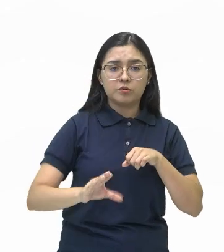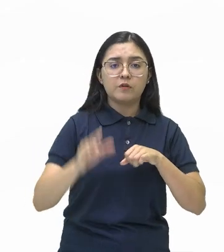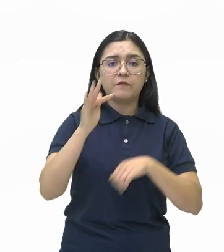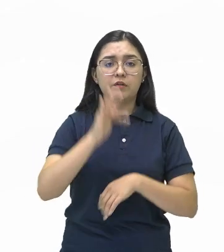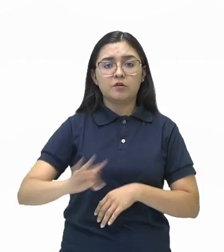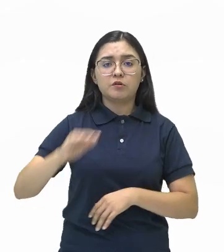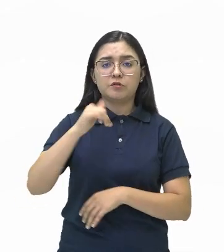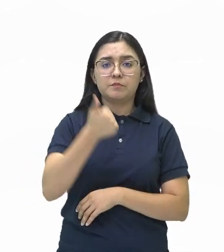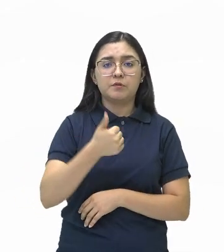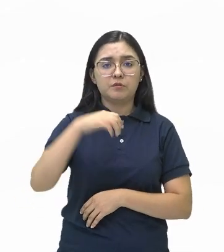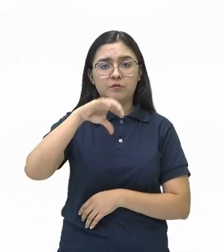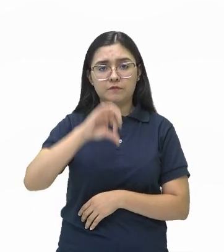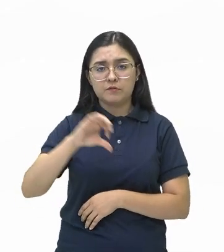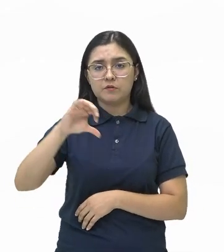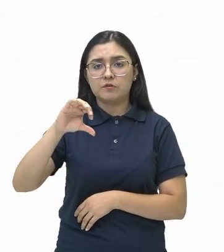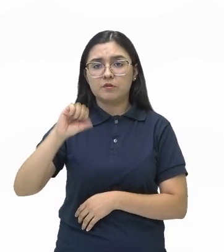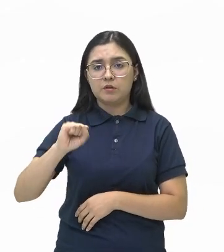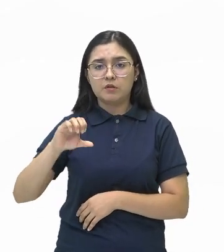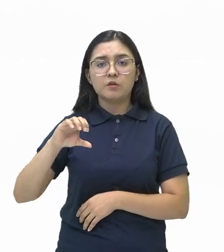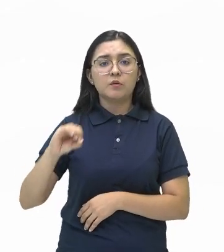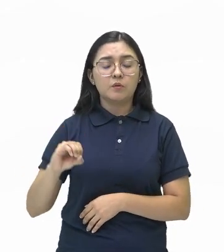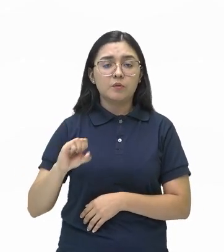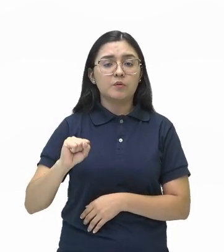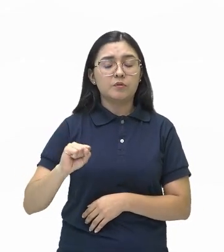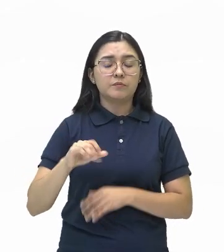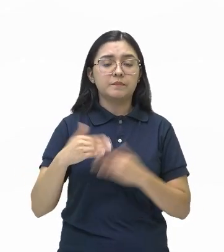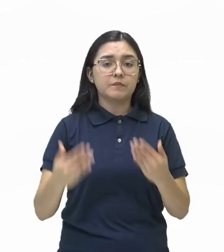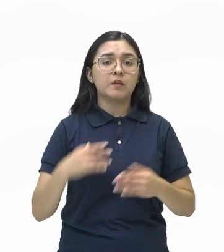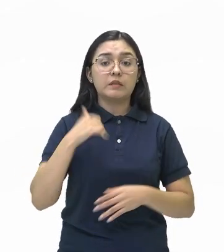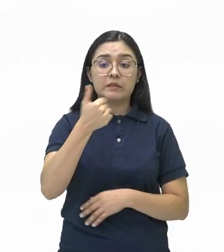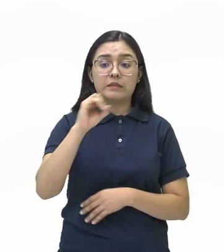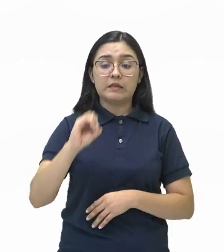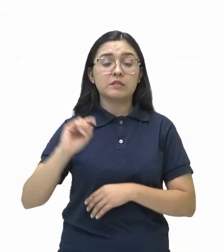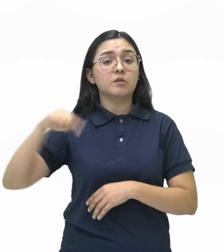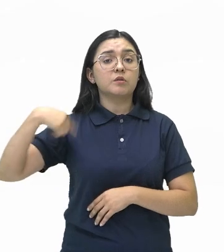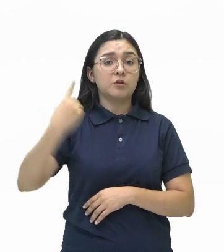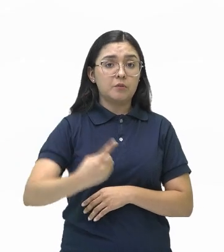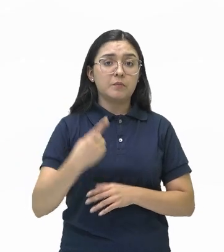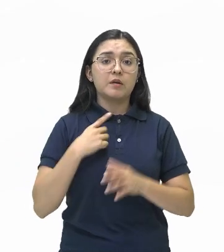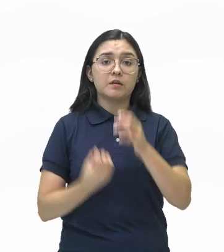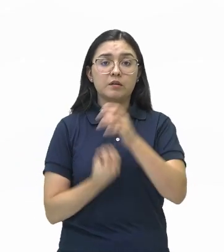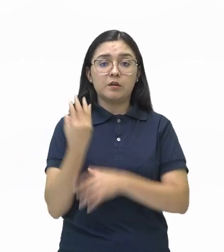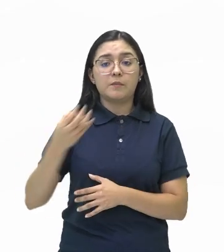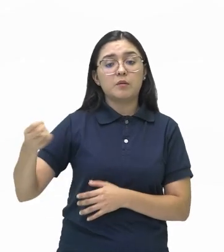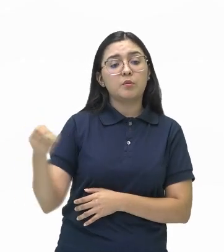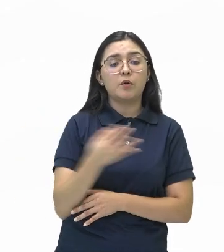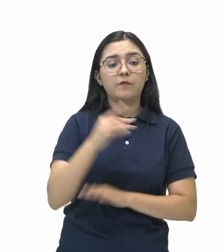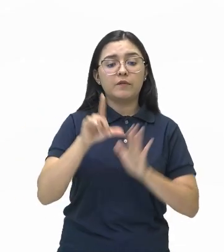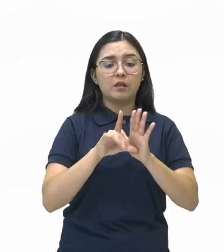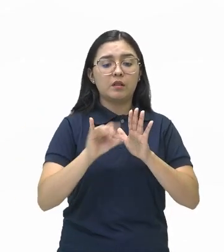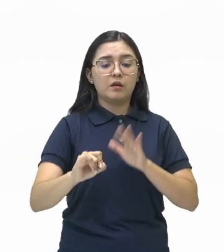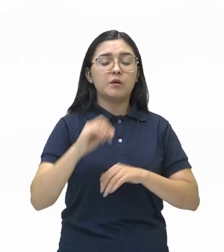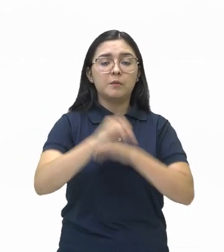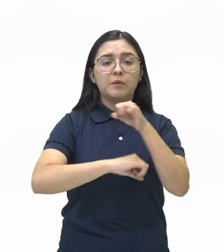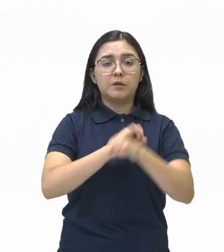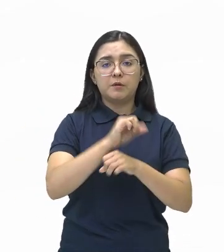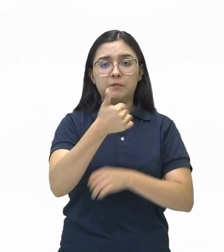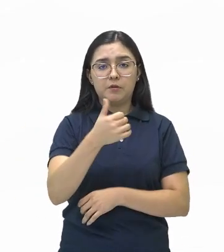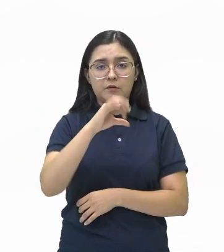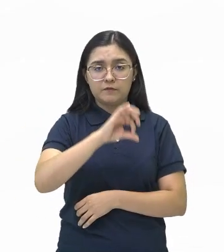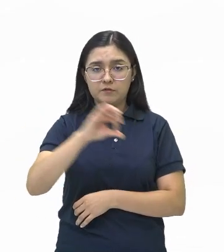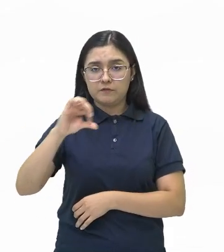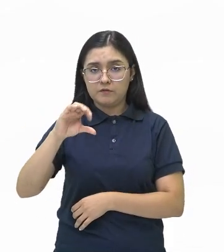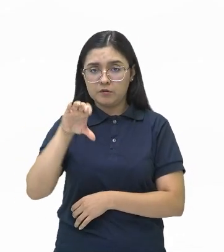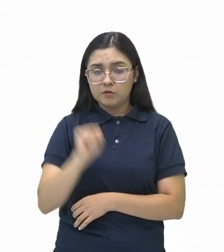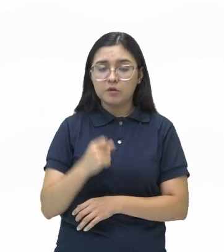de 1988. Então, vocês vão ali, 10 anos depois, surge uma nova lei, né? Em 98, a Lei de